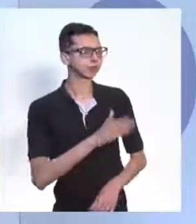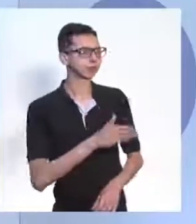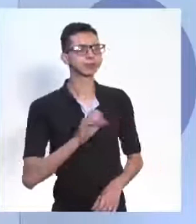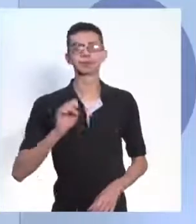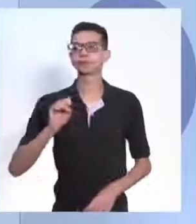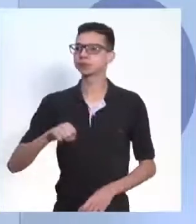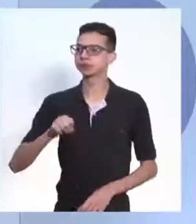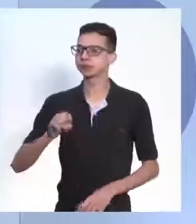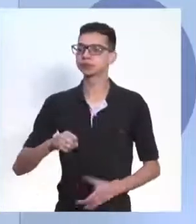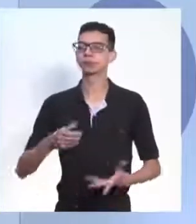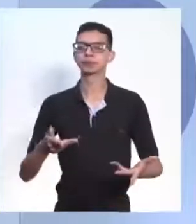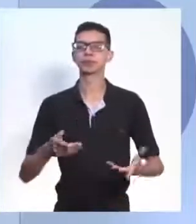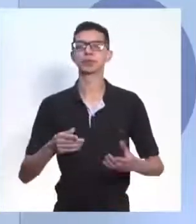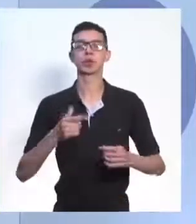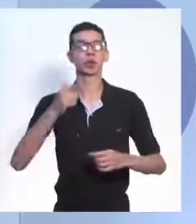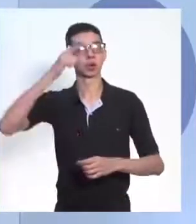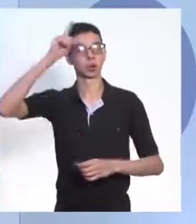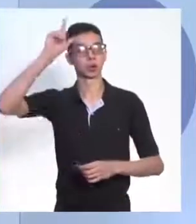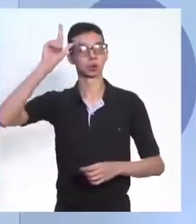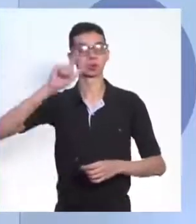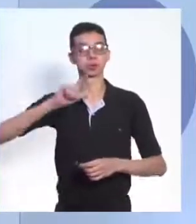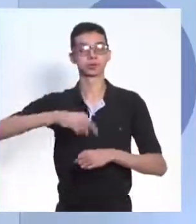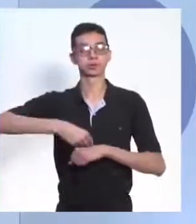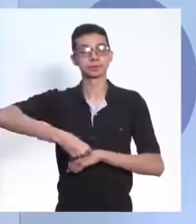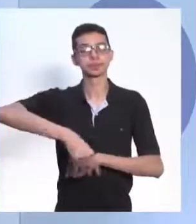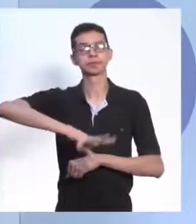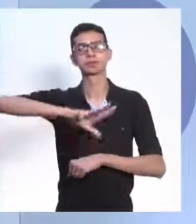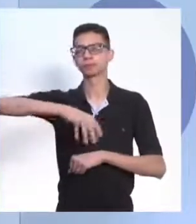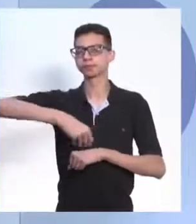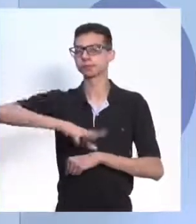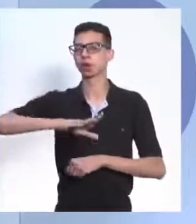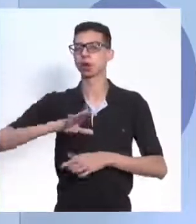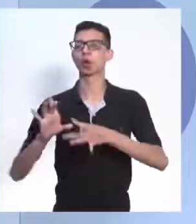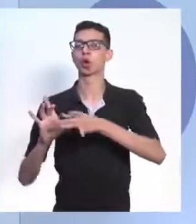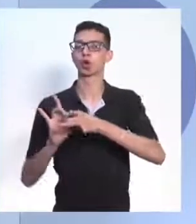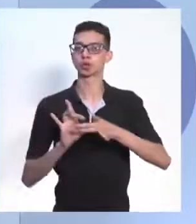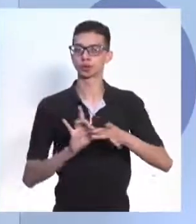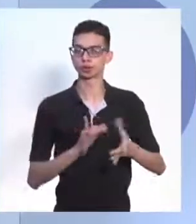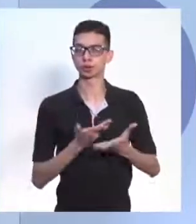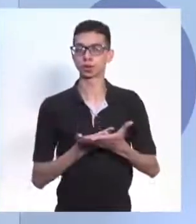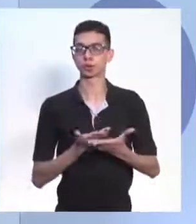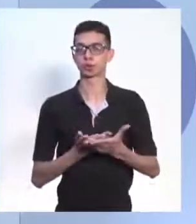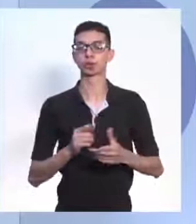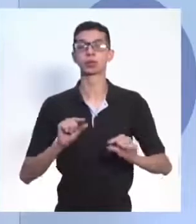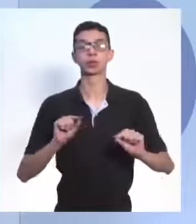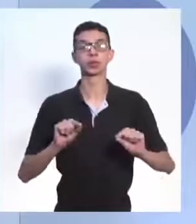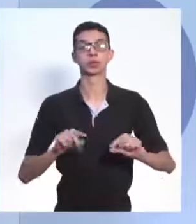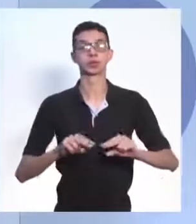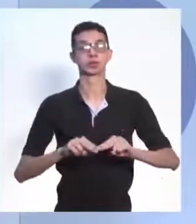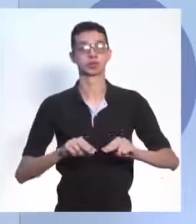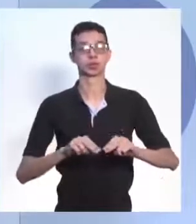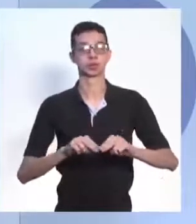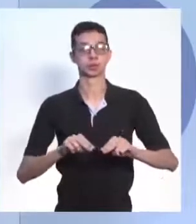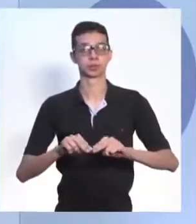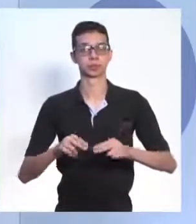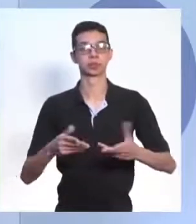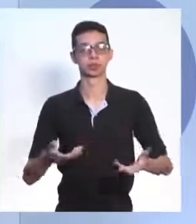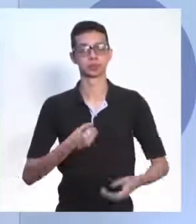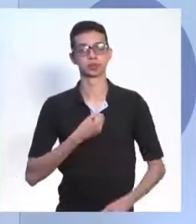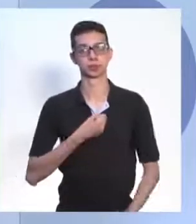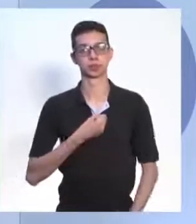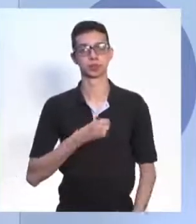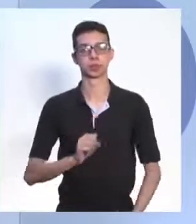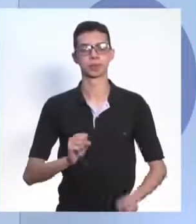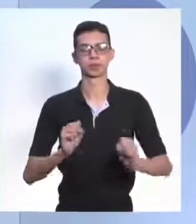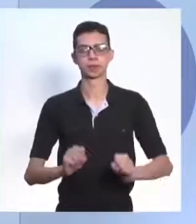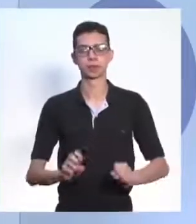o contexto da aula ontem, né, no caso do dominó, que são essas representações. Então, eu posso pegar esse número e